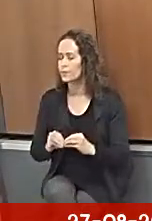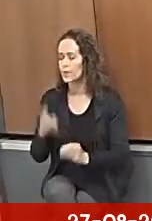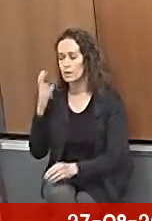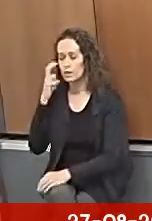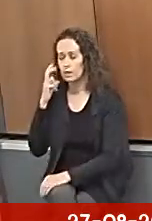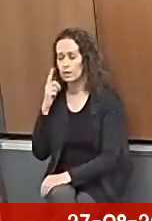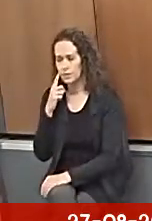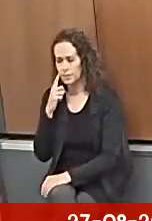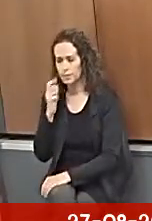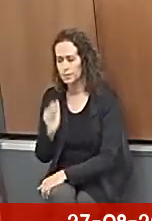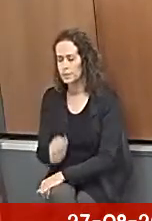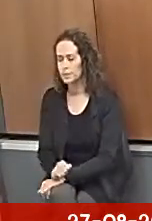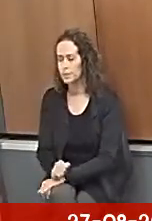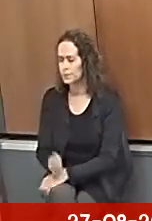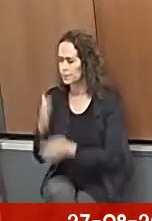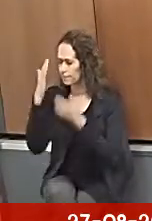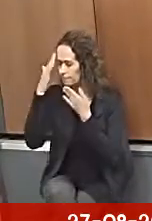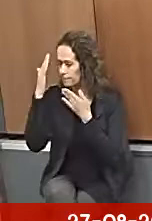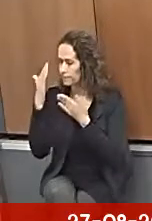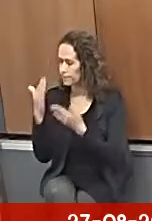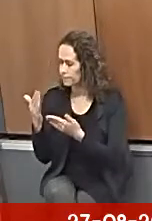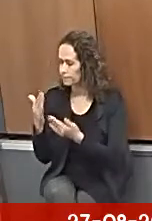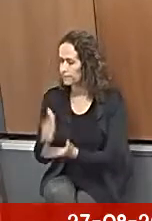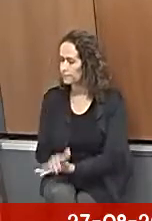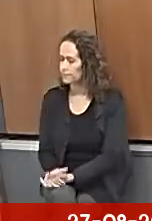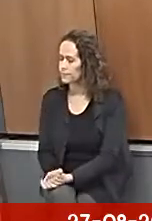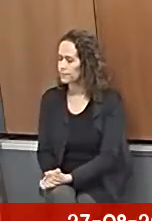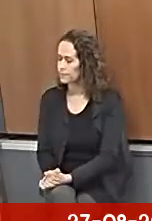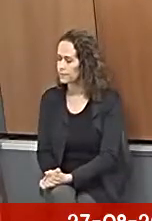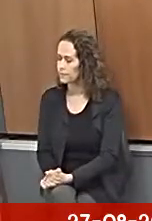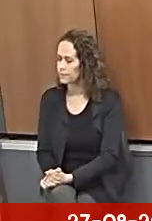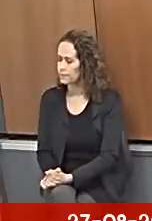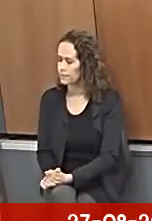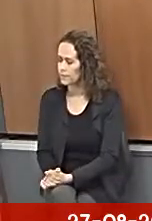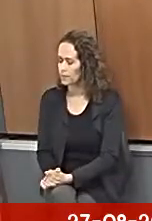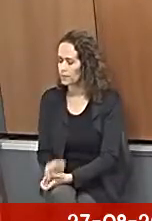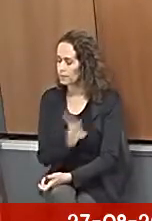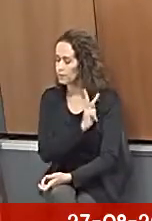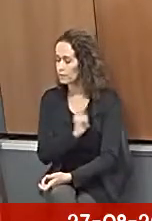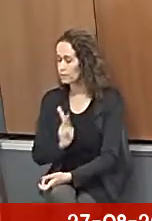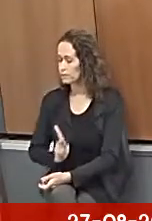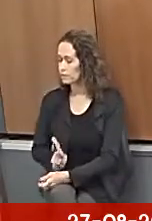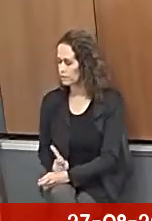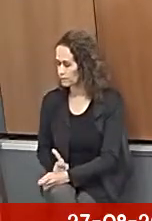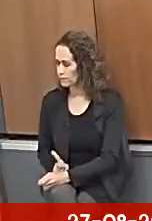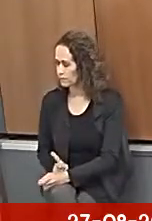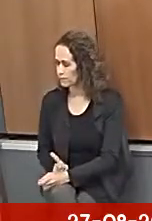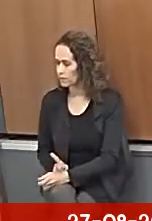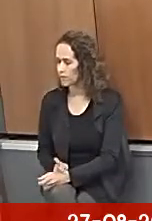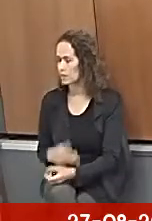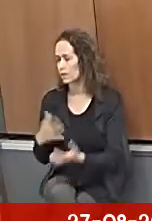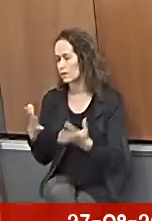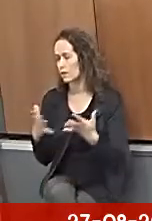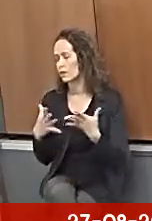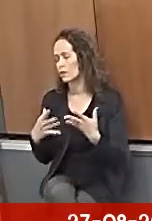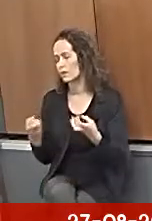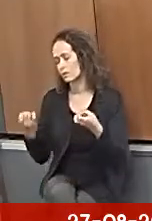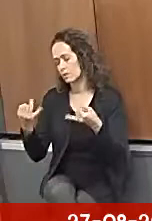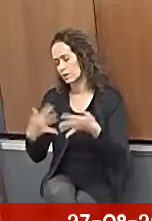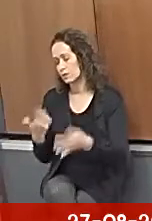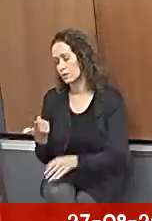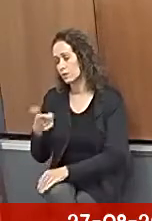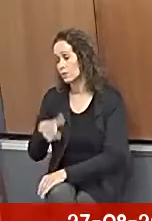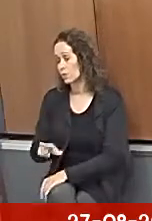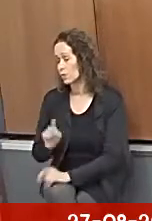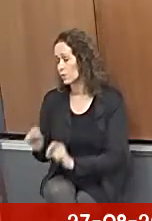guilherme obrigado obrigado presidente é o que eu gostaria de reafirmar isso